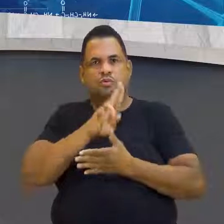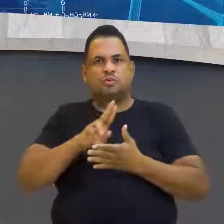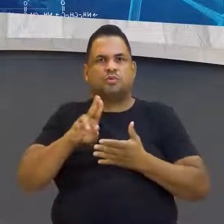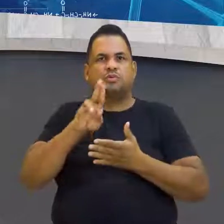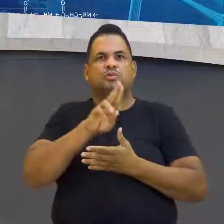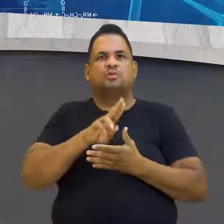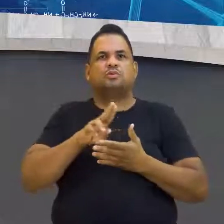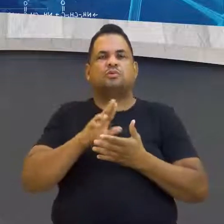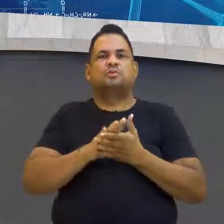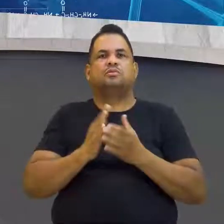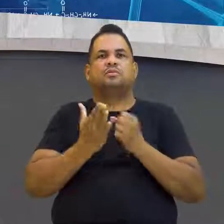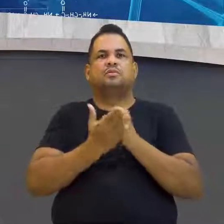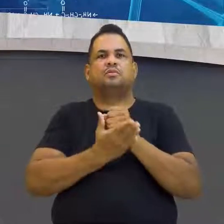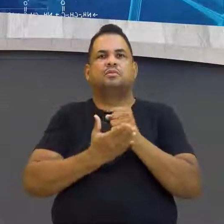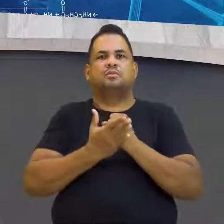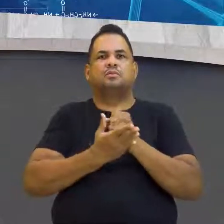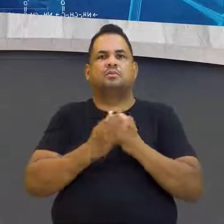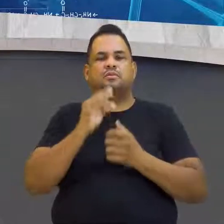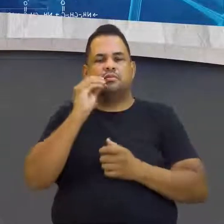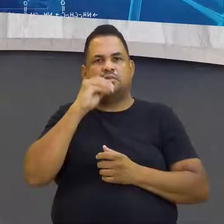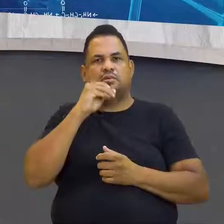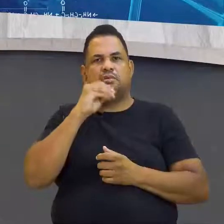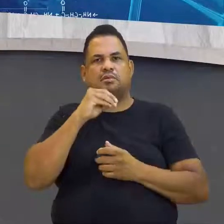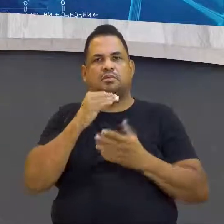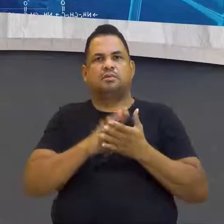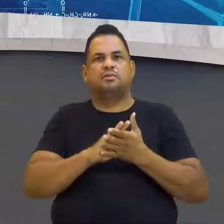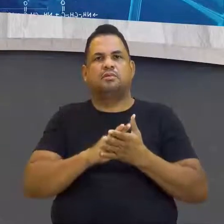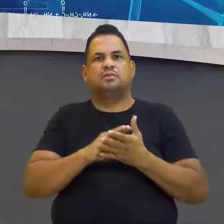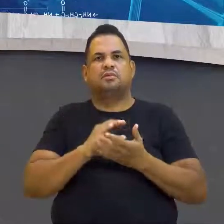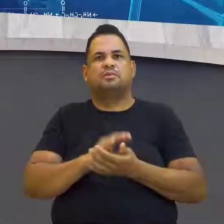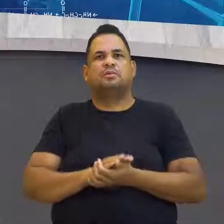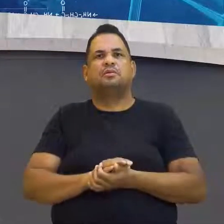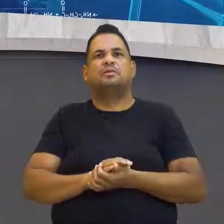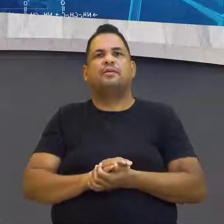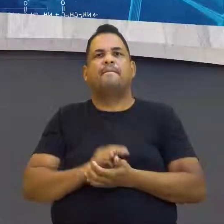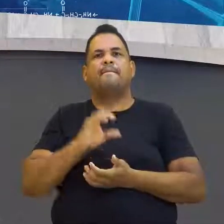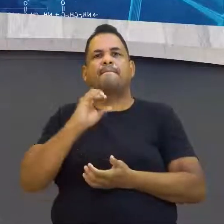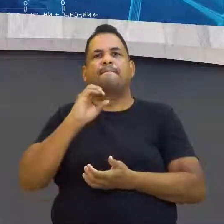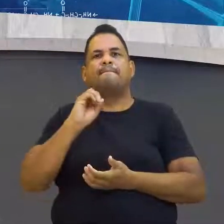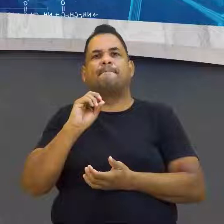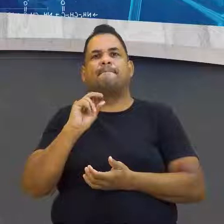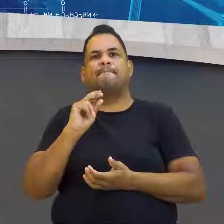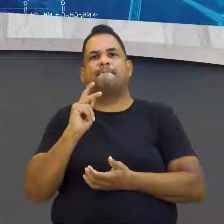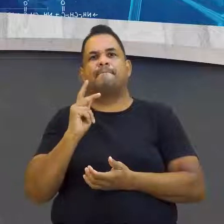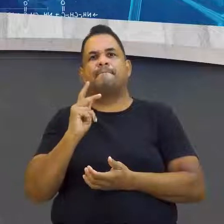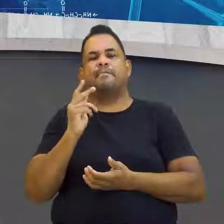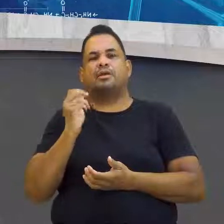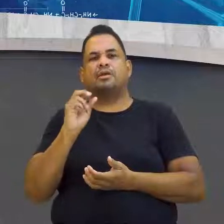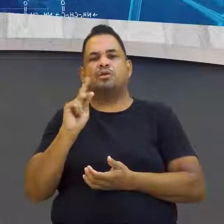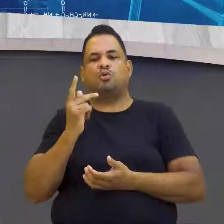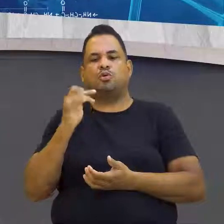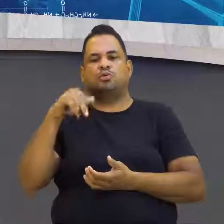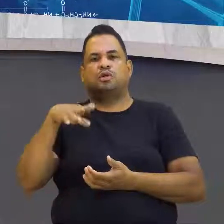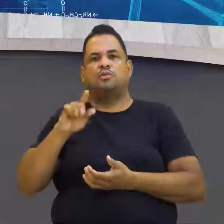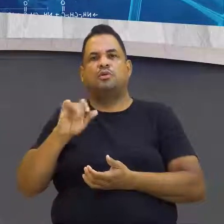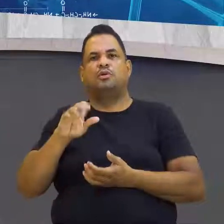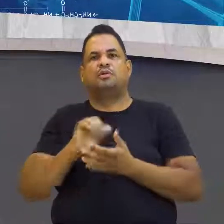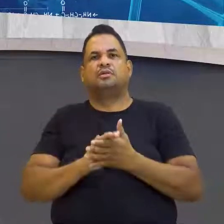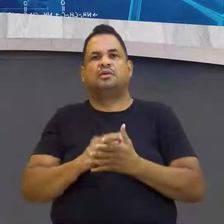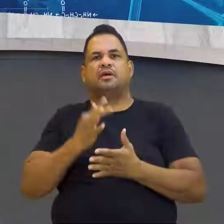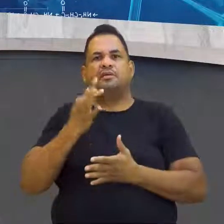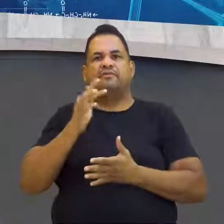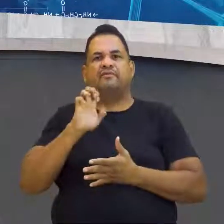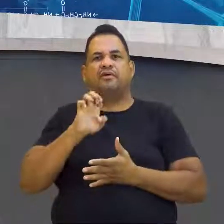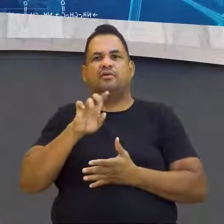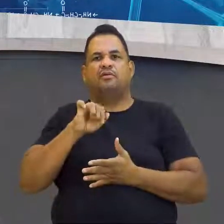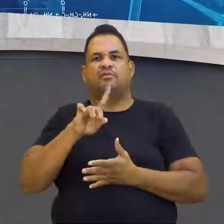base fraca, que no caso é o hidróxido de amônio, e a fenolftaleína, que é um indicador. O que o